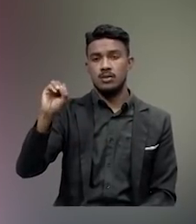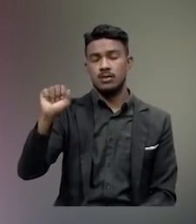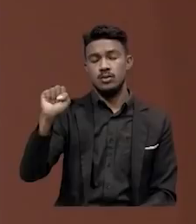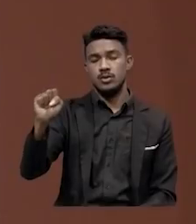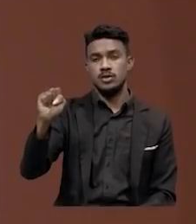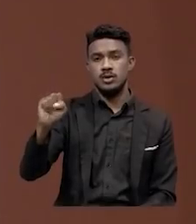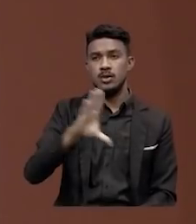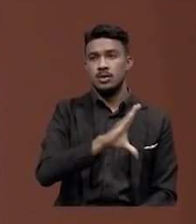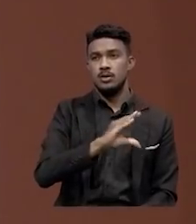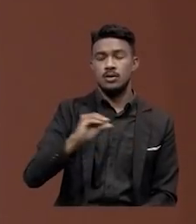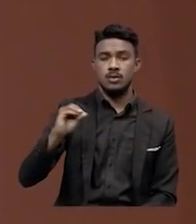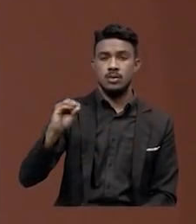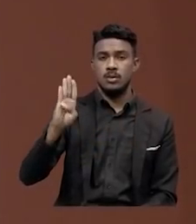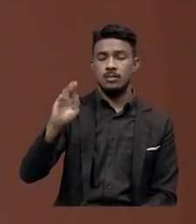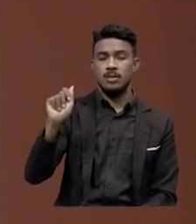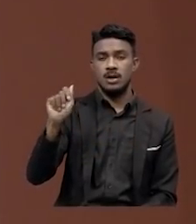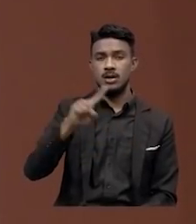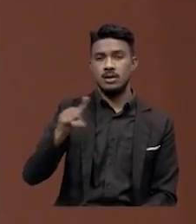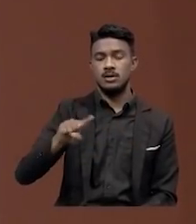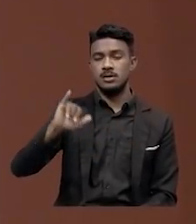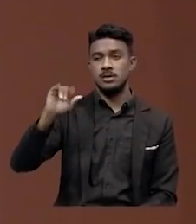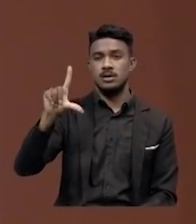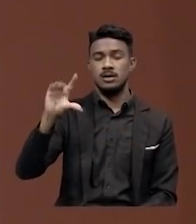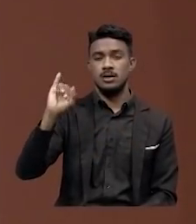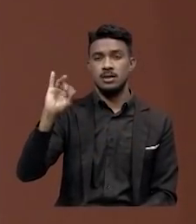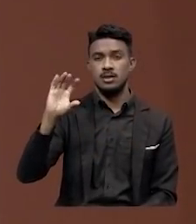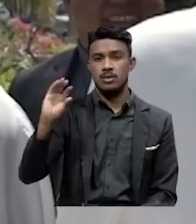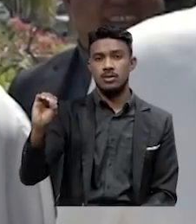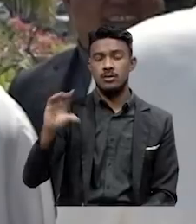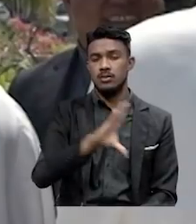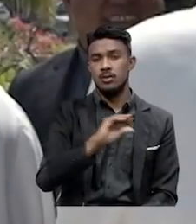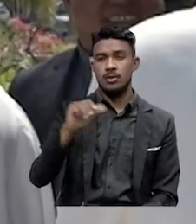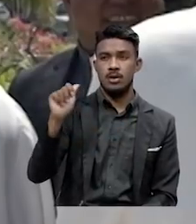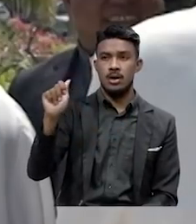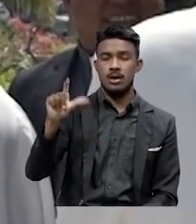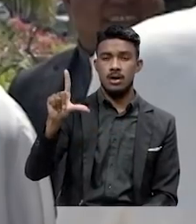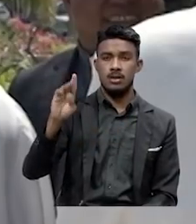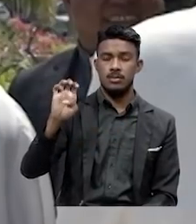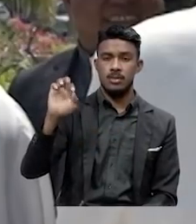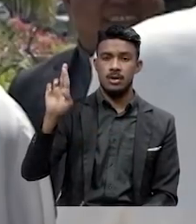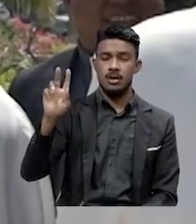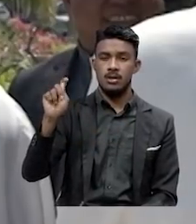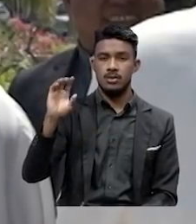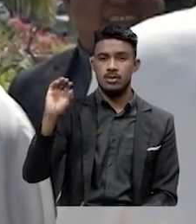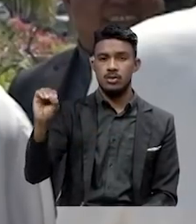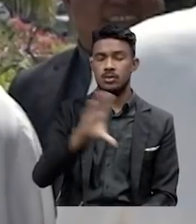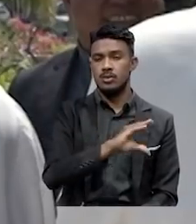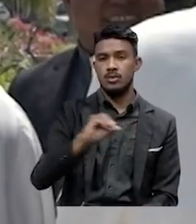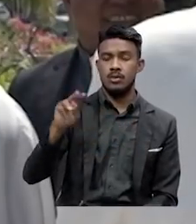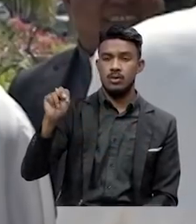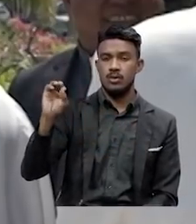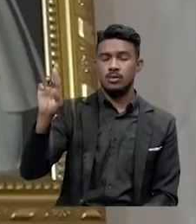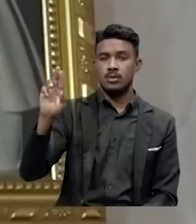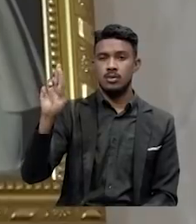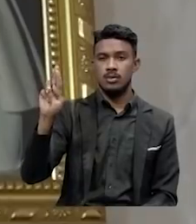Dom Basílio do Nascimento, Bispo Dom Alberto Ricardo da Silva, Bispo Norberto do Amaral, no